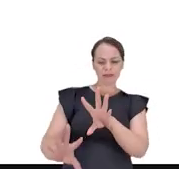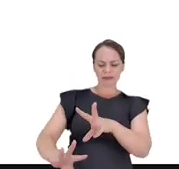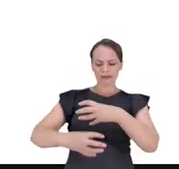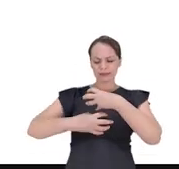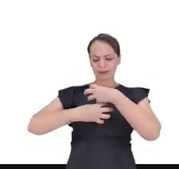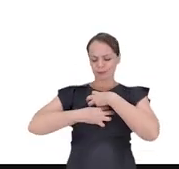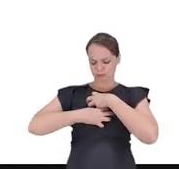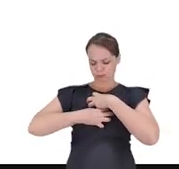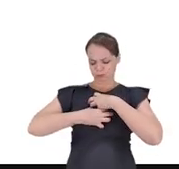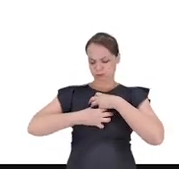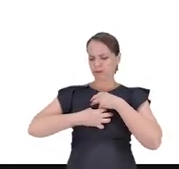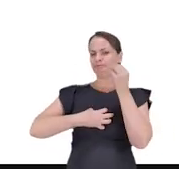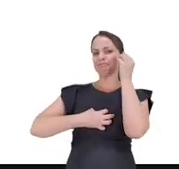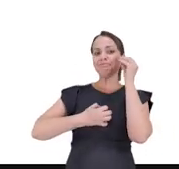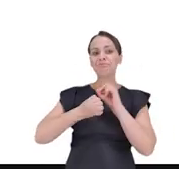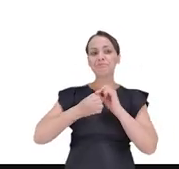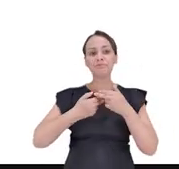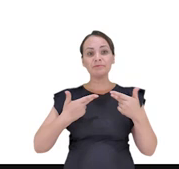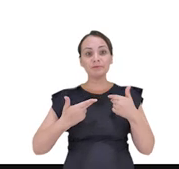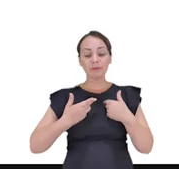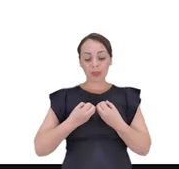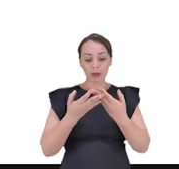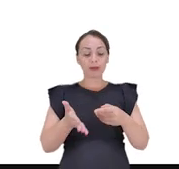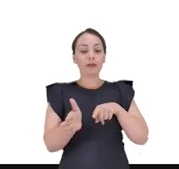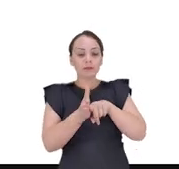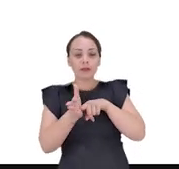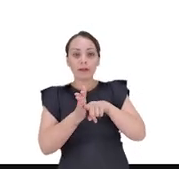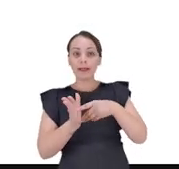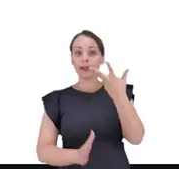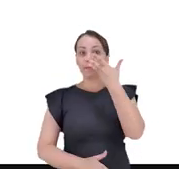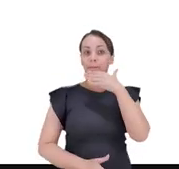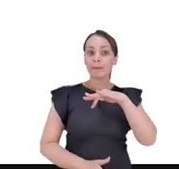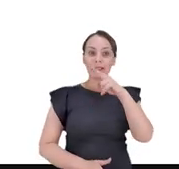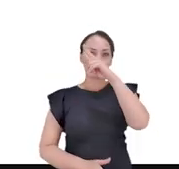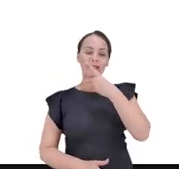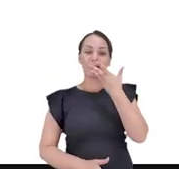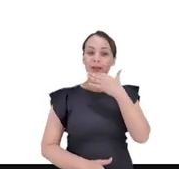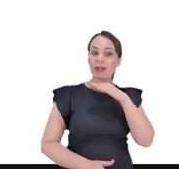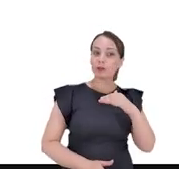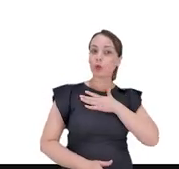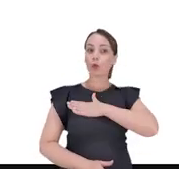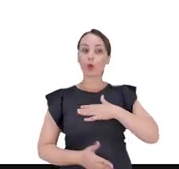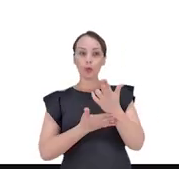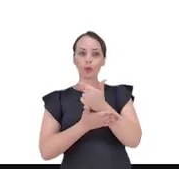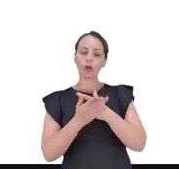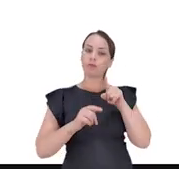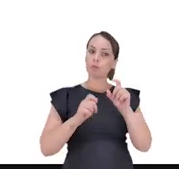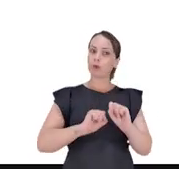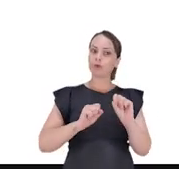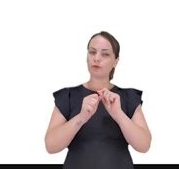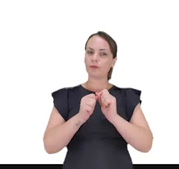tem e traduzir de alguma forma. Para os pesquisadores que mirins, né, que gostam de desenho, você pode fazer uma gravura,